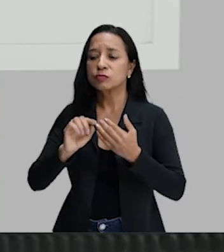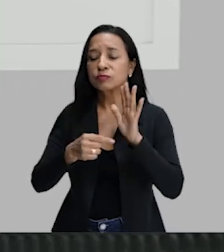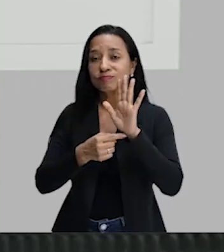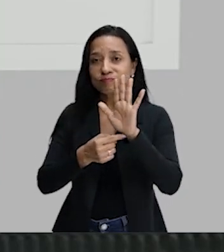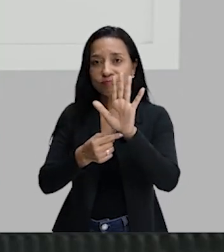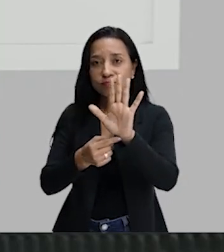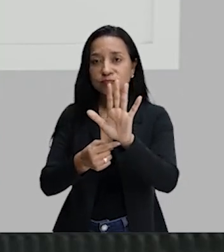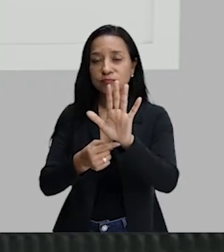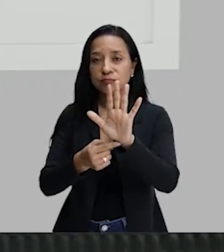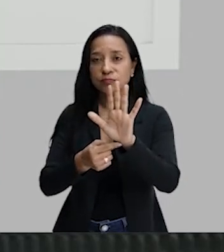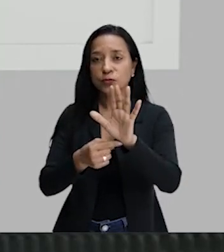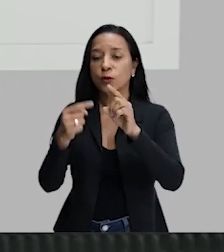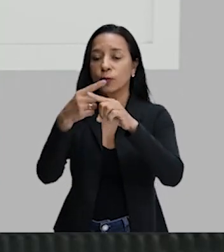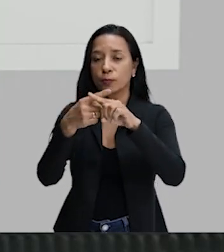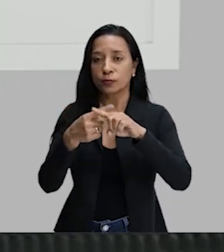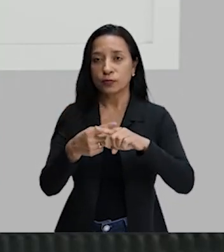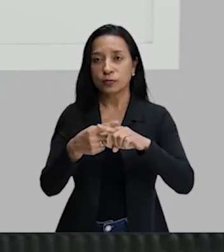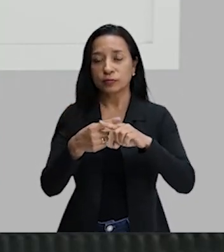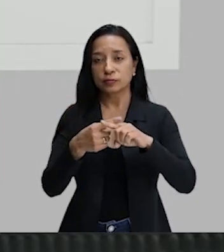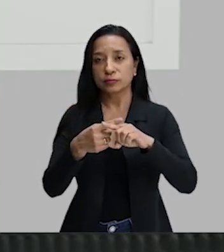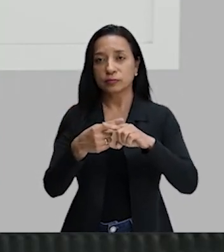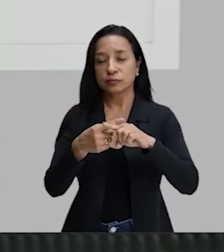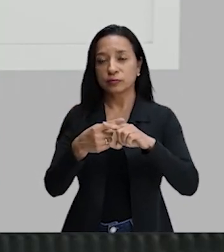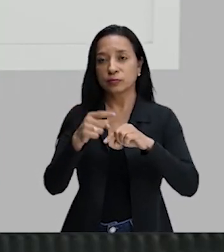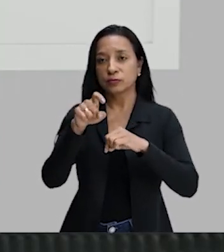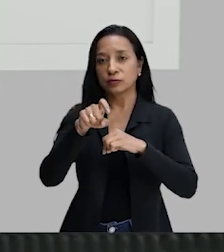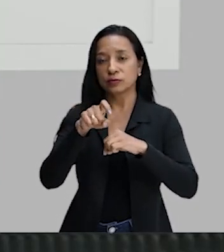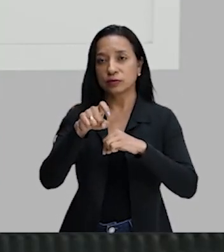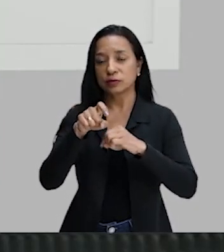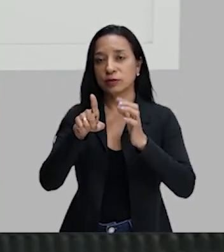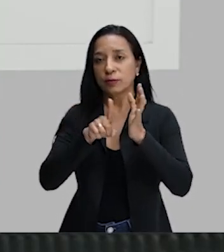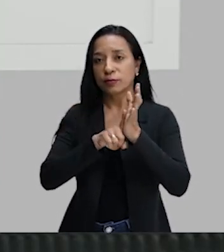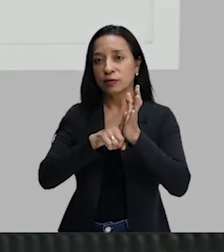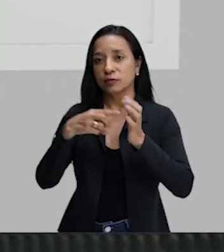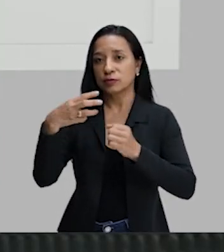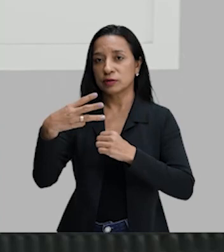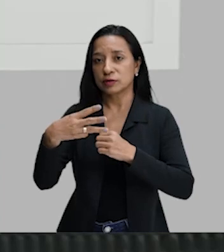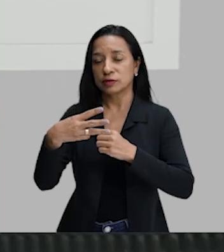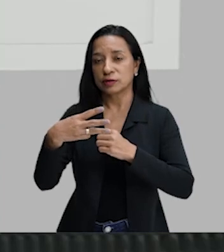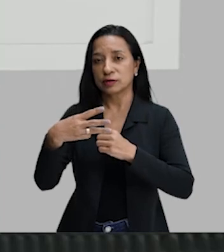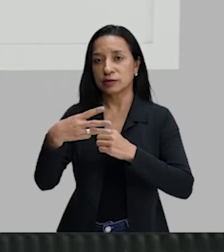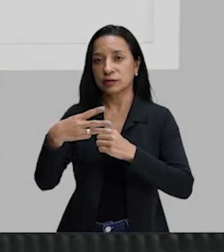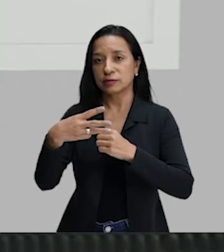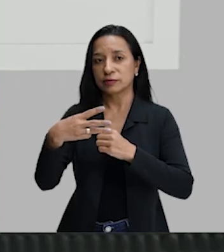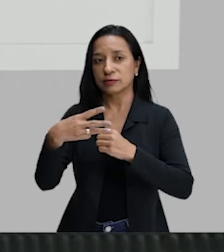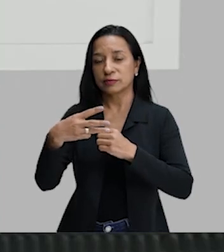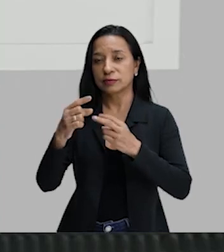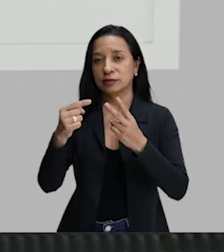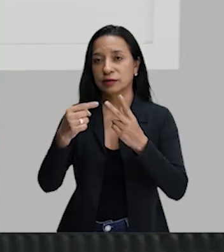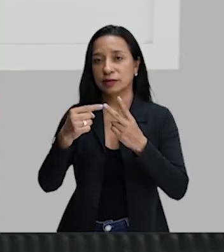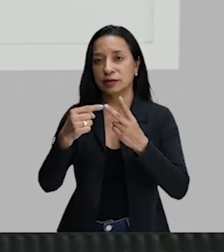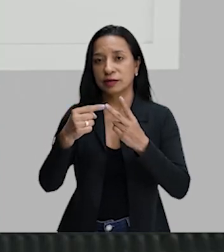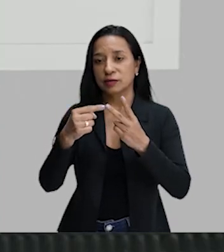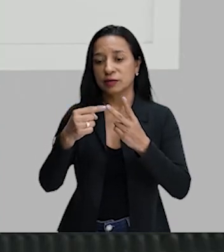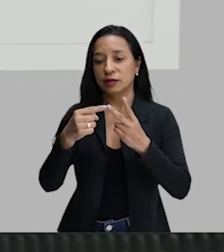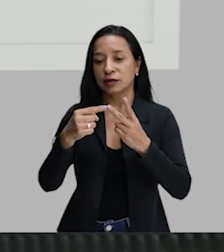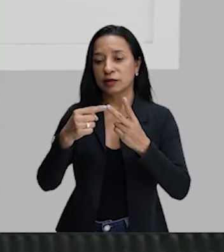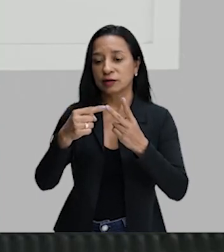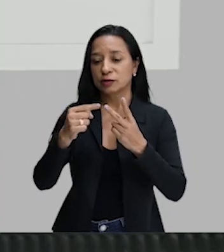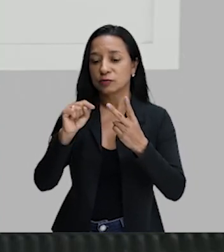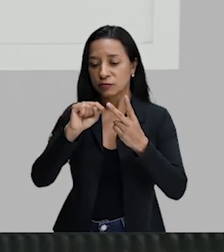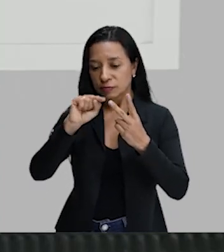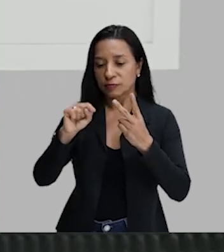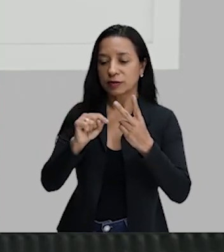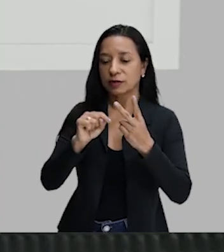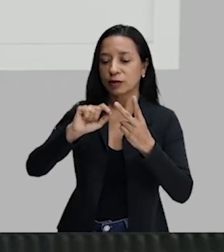né? Multiplicado por x menos 3, ó. A raiz vem para o parênteses com sinal